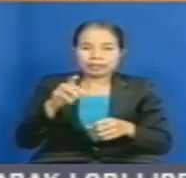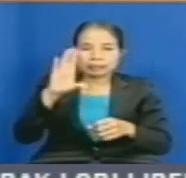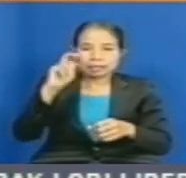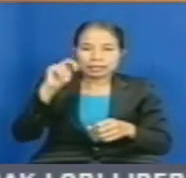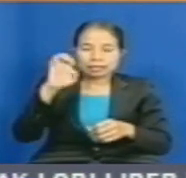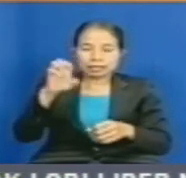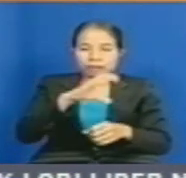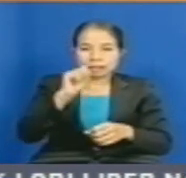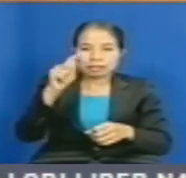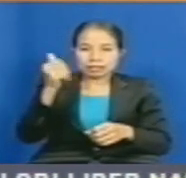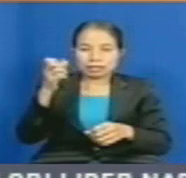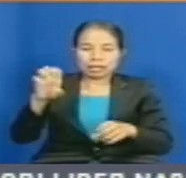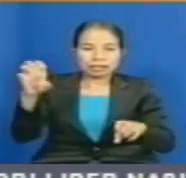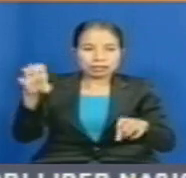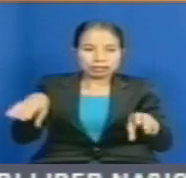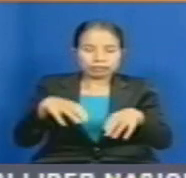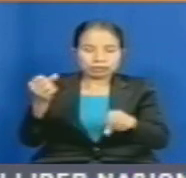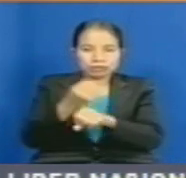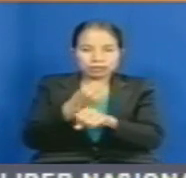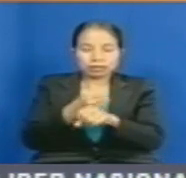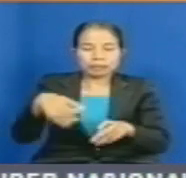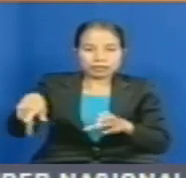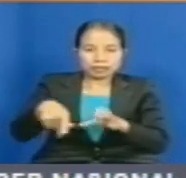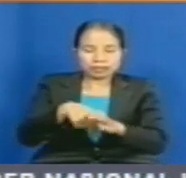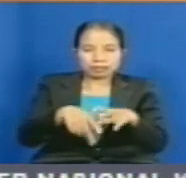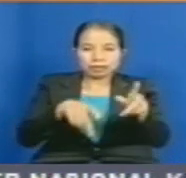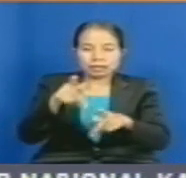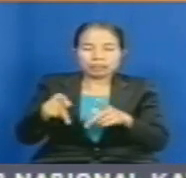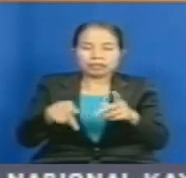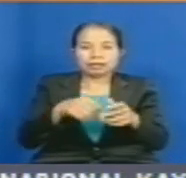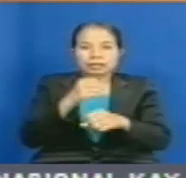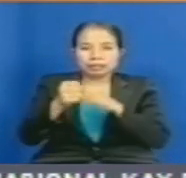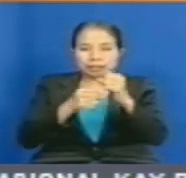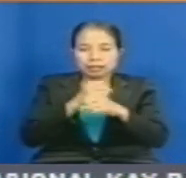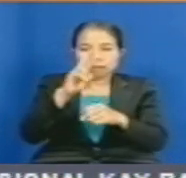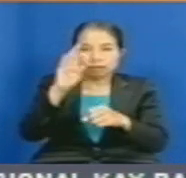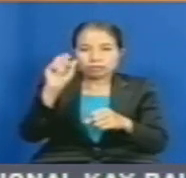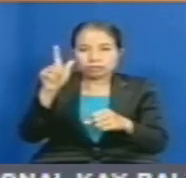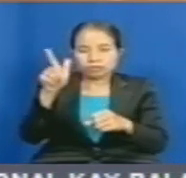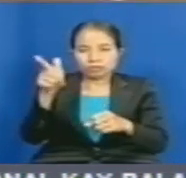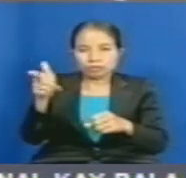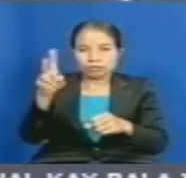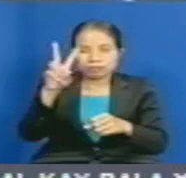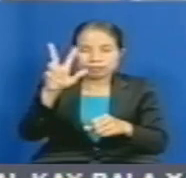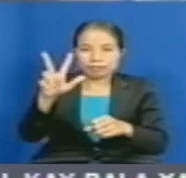servisu makas foria sa tasa participasaun eleitor i eleison parlamentar rihun ruaru anu resentolu.